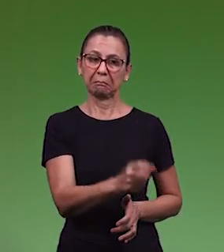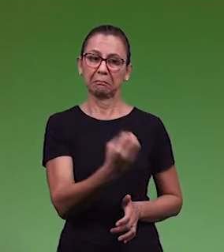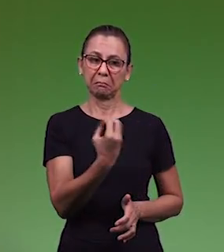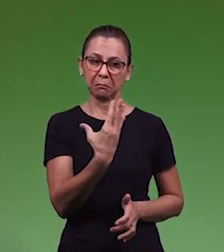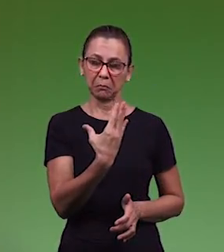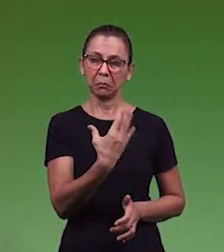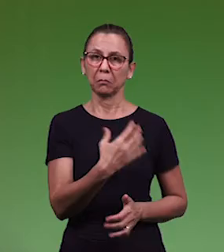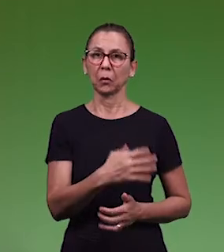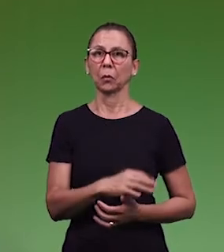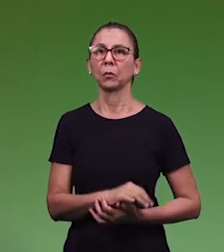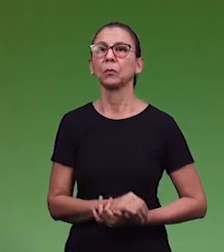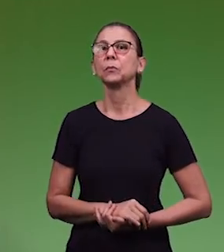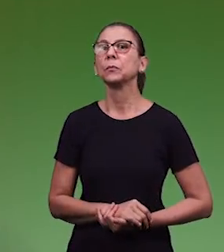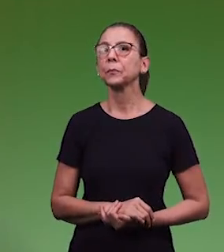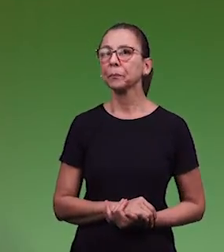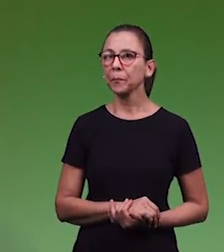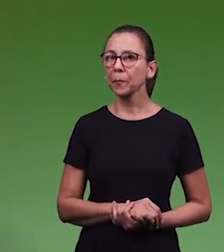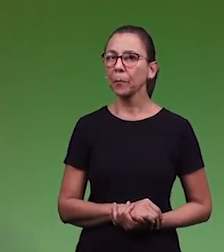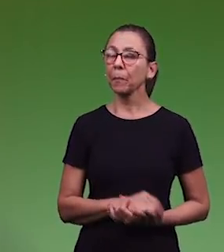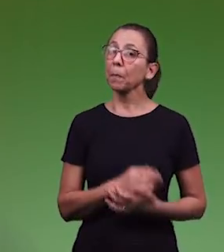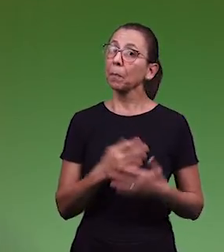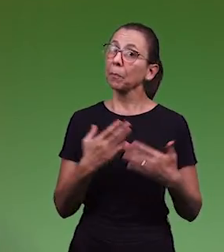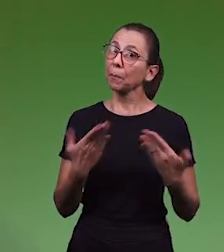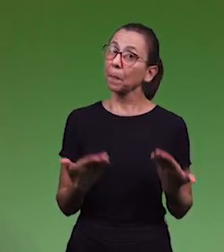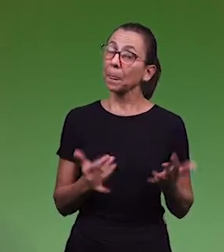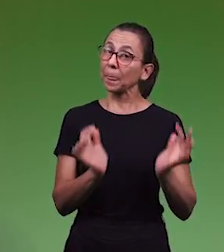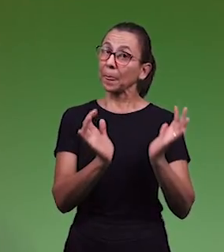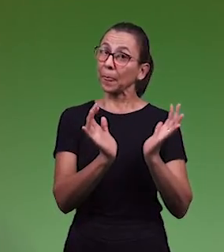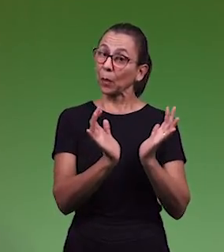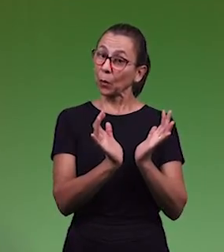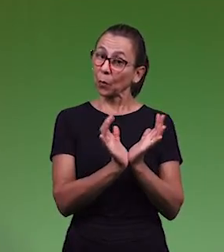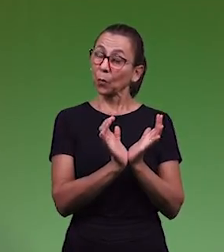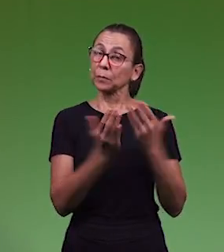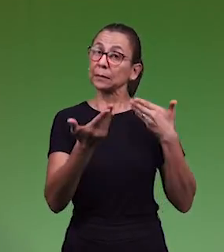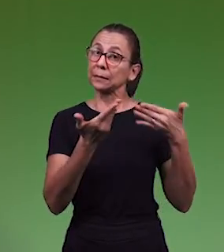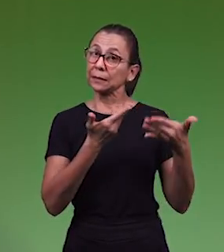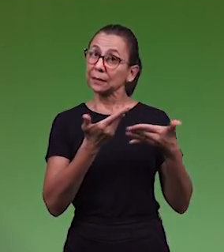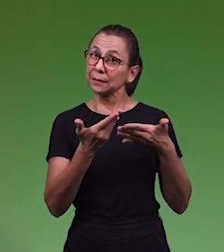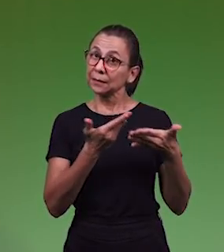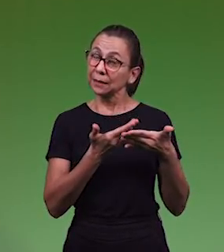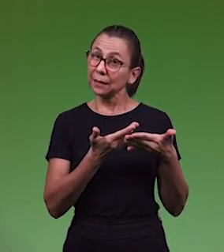até um dos critérios para unção e ordenação.